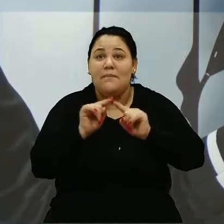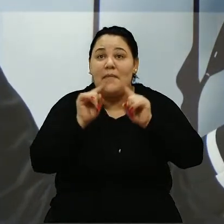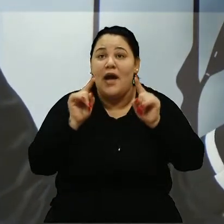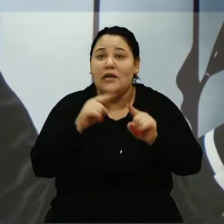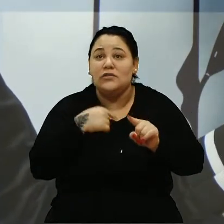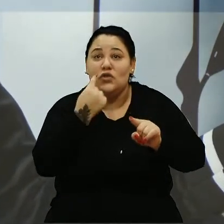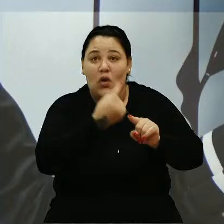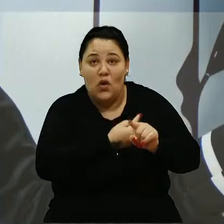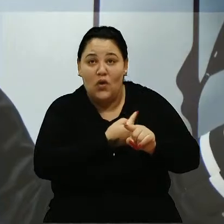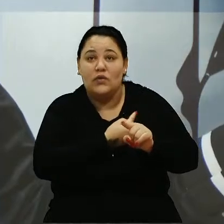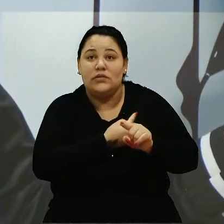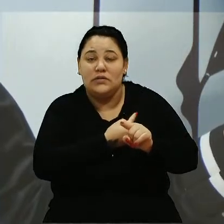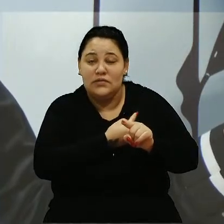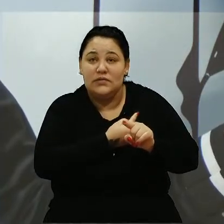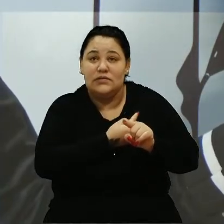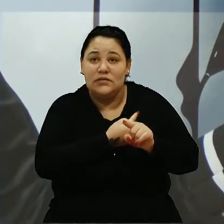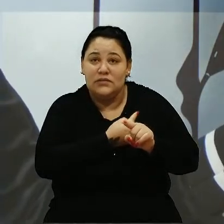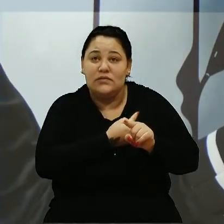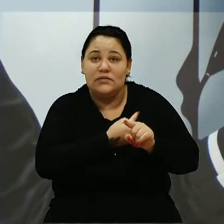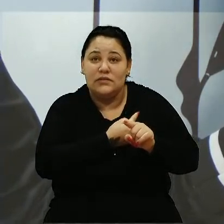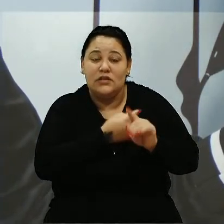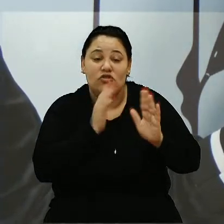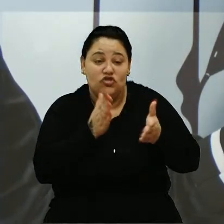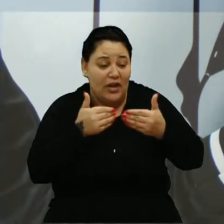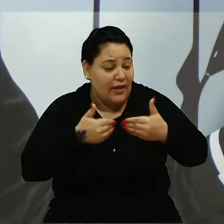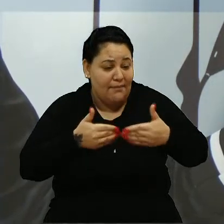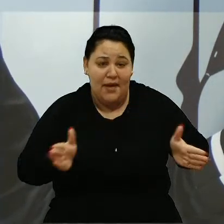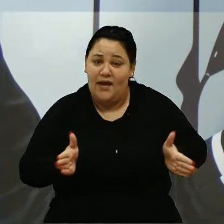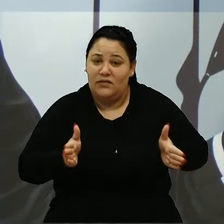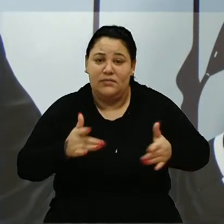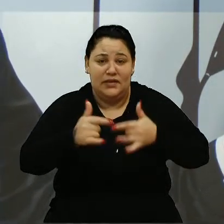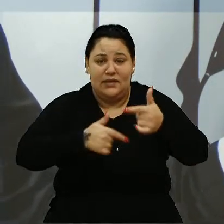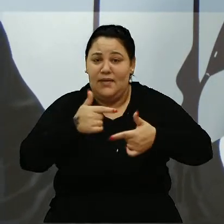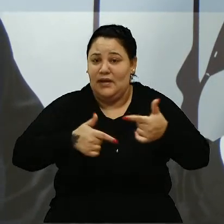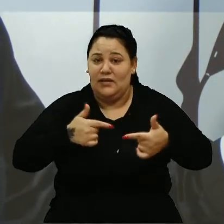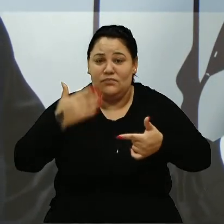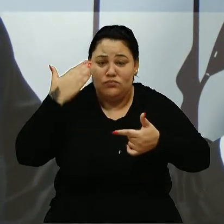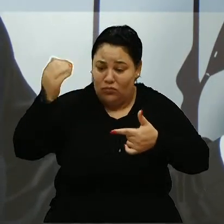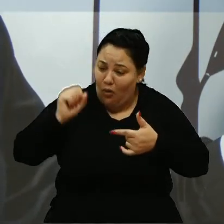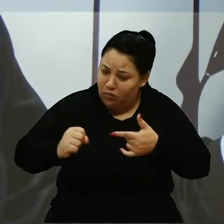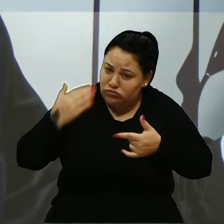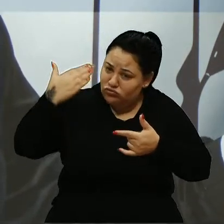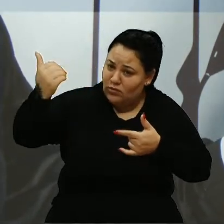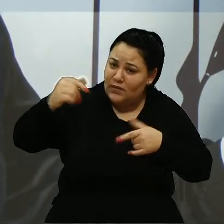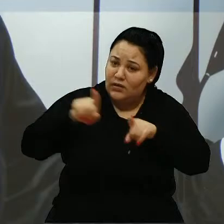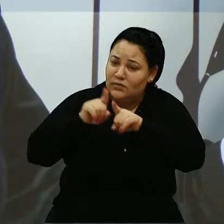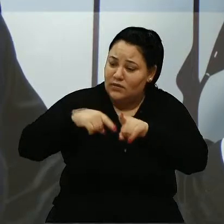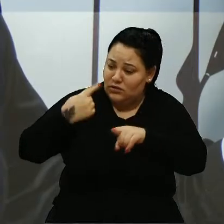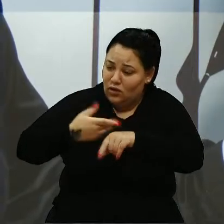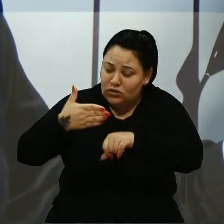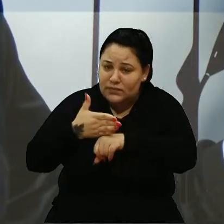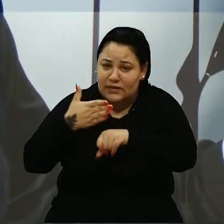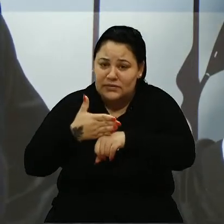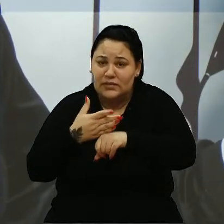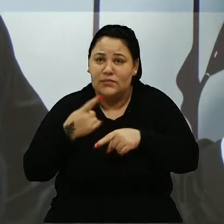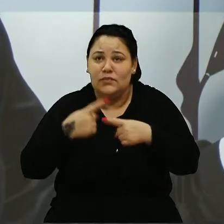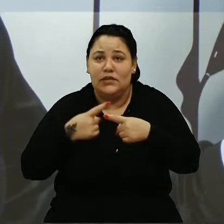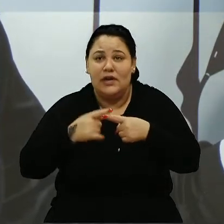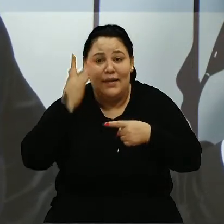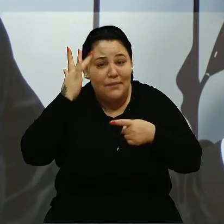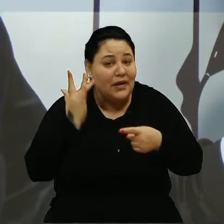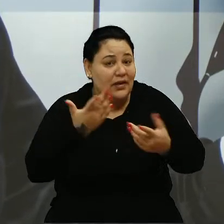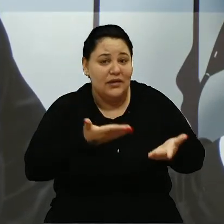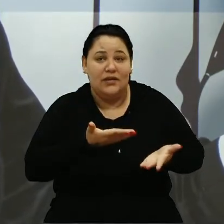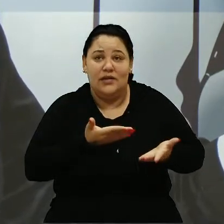Iago é um parceiro nesse sentido, né? Já nos colocamos à disposição para aquilo que nós pudermos, trazer também para... Que é amanhã, né? Que é